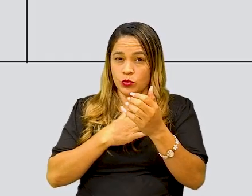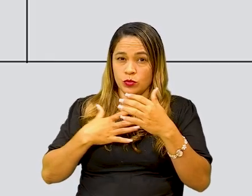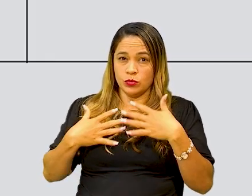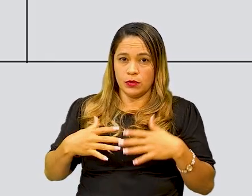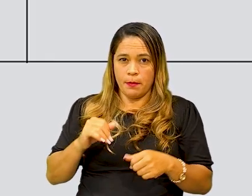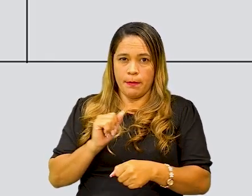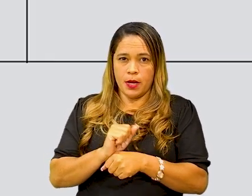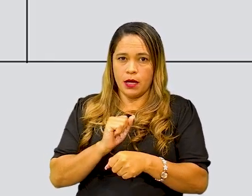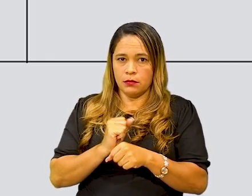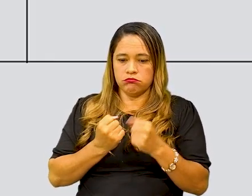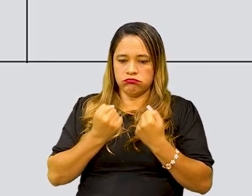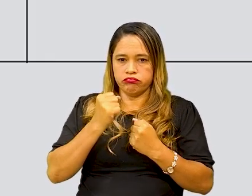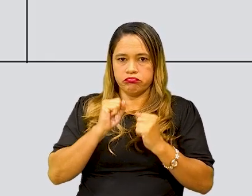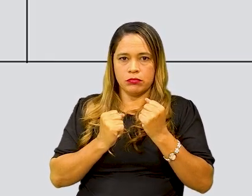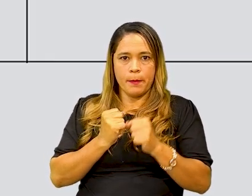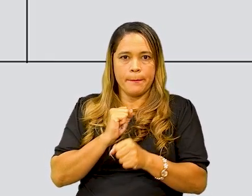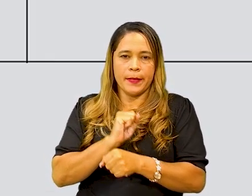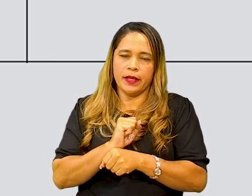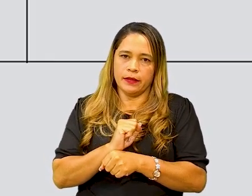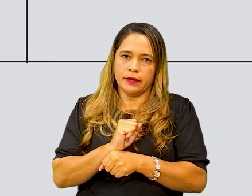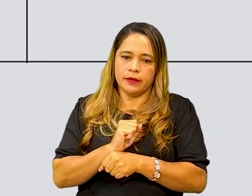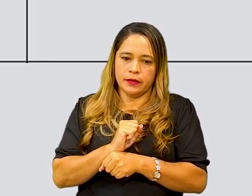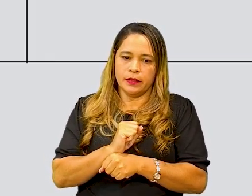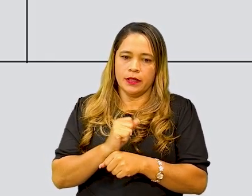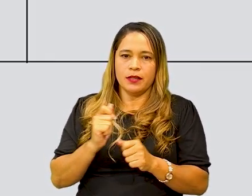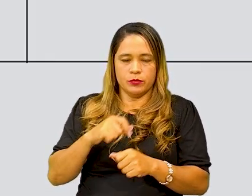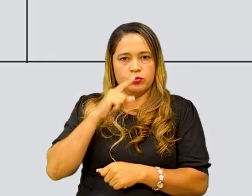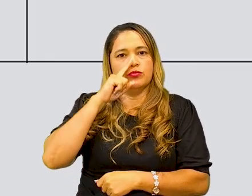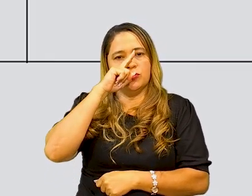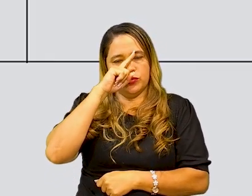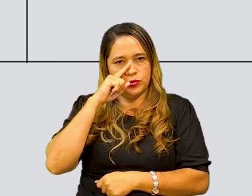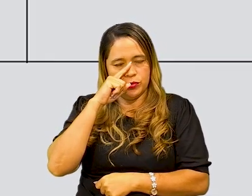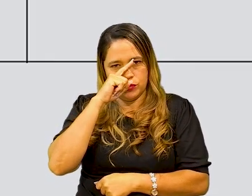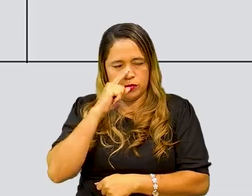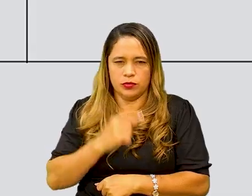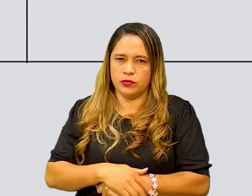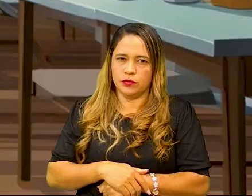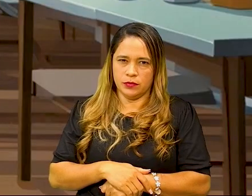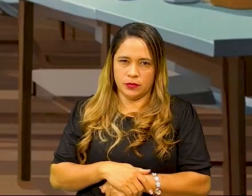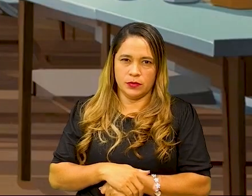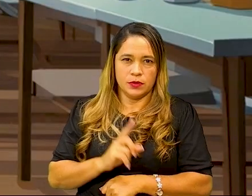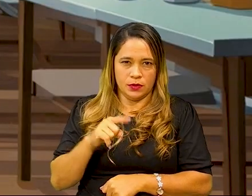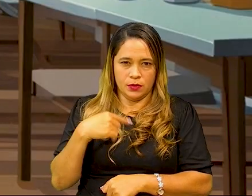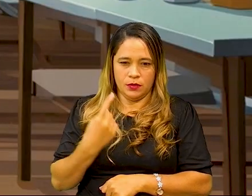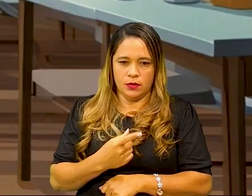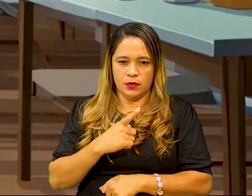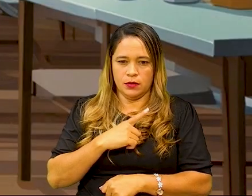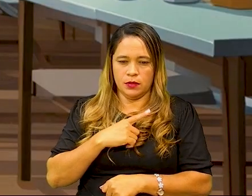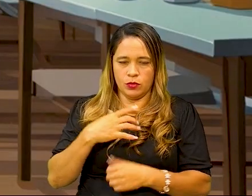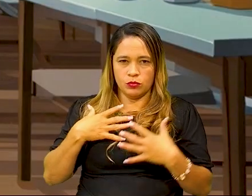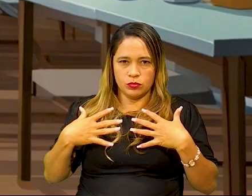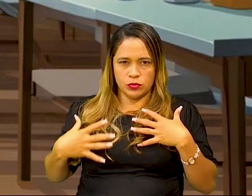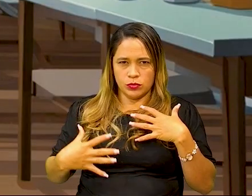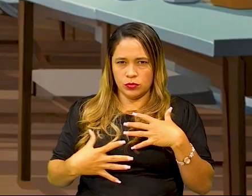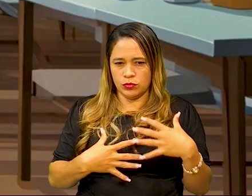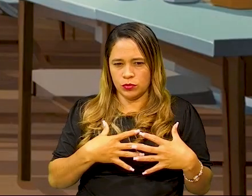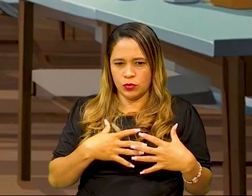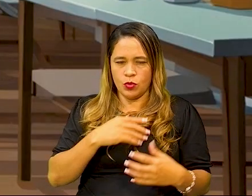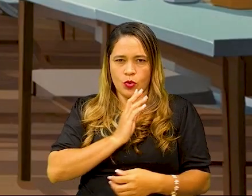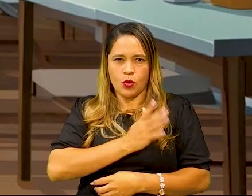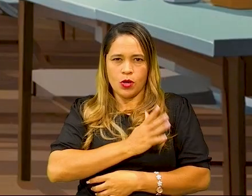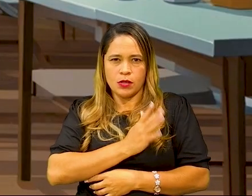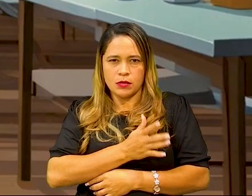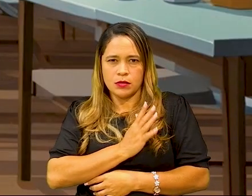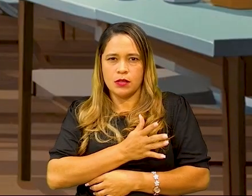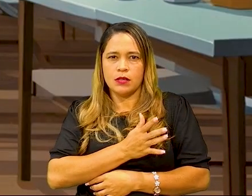parar de funcionar, o que pode ser potencialmente muito grave. Olha aqui para mim, a gente tem alguns músculos no corpo, como por exemplo o coração, que